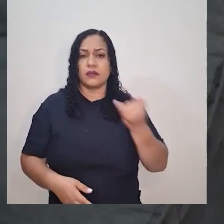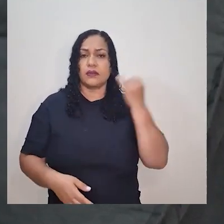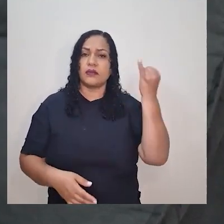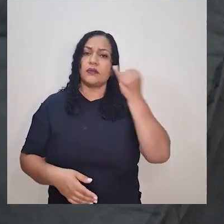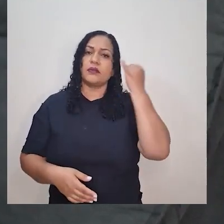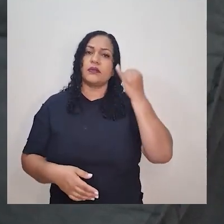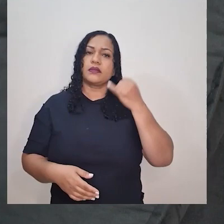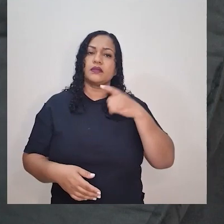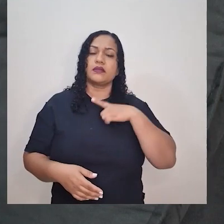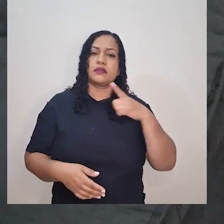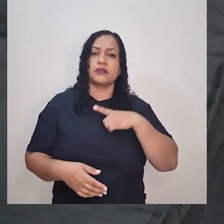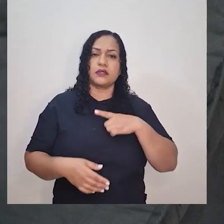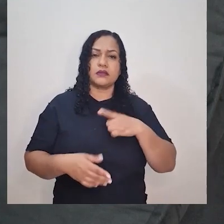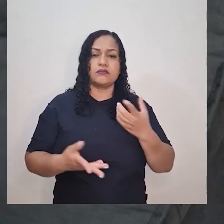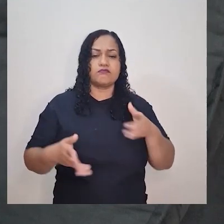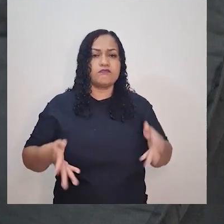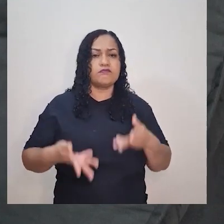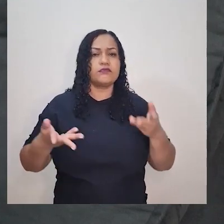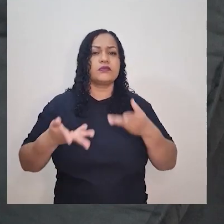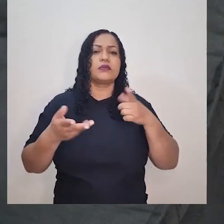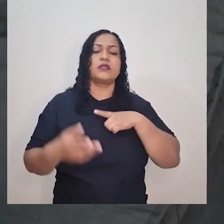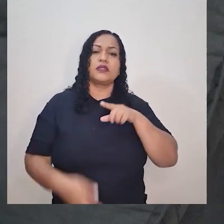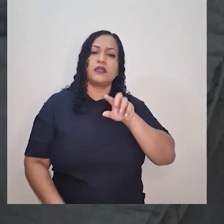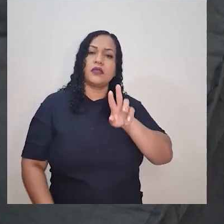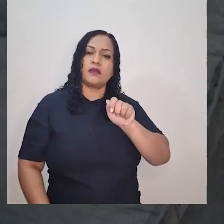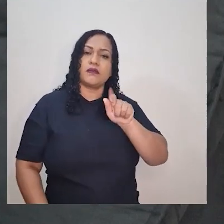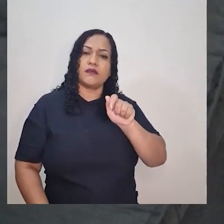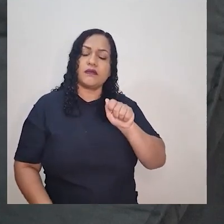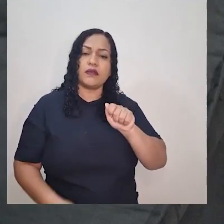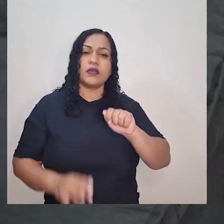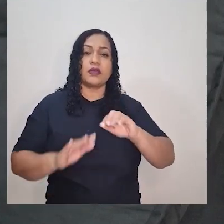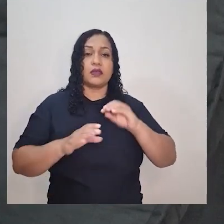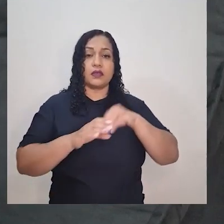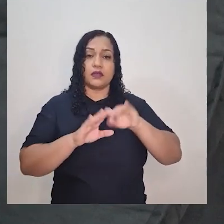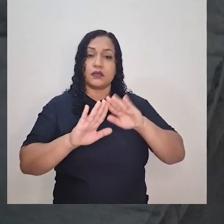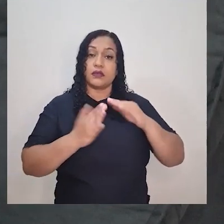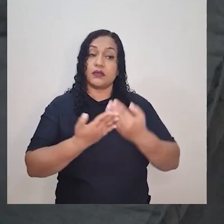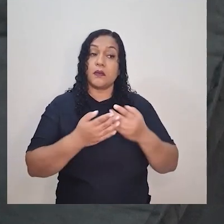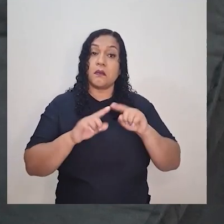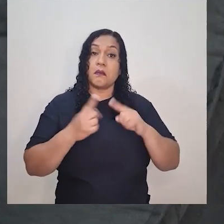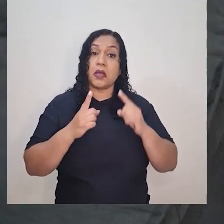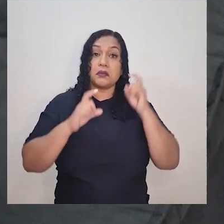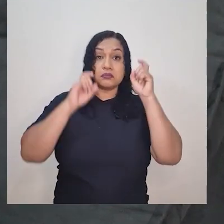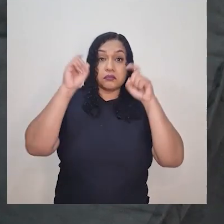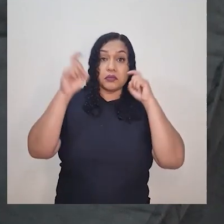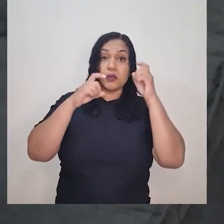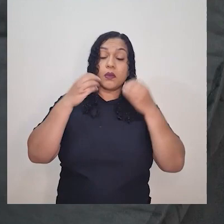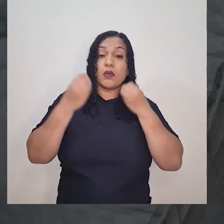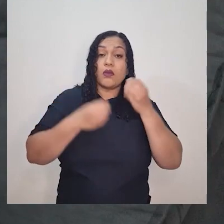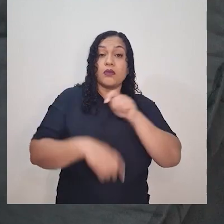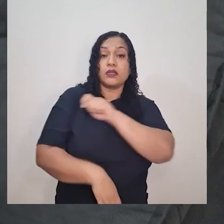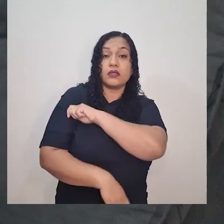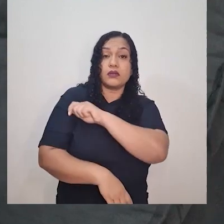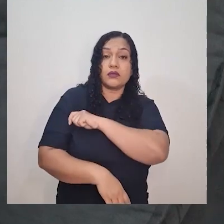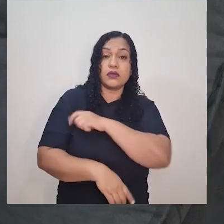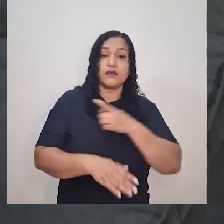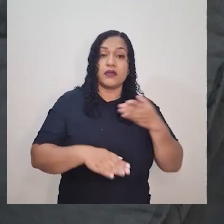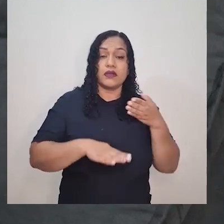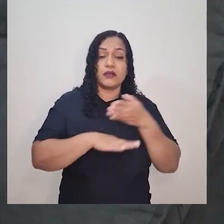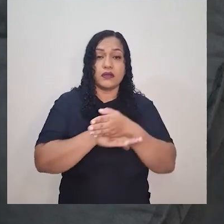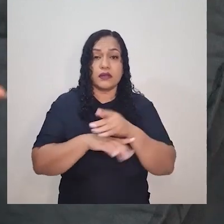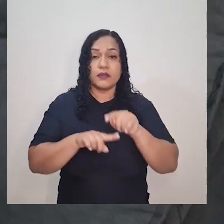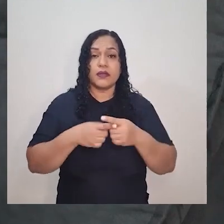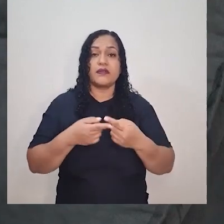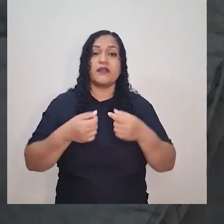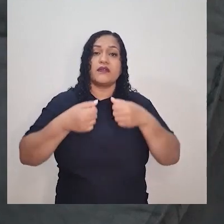efetivar e de proporcionar vagas, né, escolares, contudo a gente pouco se preocupa com a permanência daquele aluno na escola. Então, permanecer